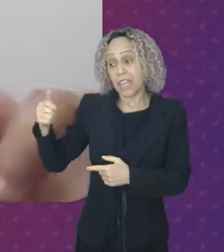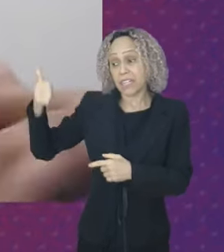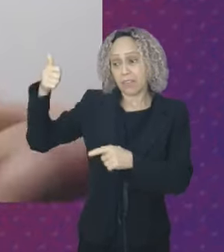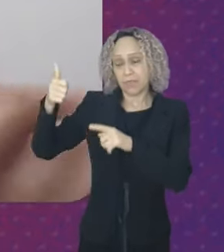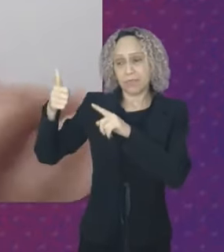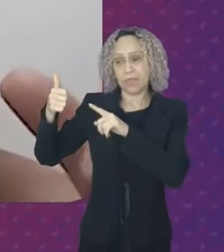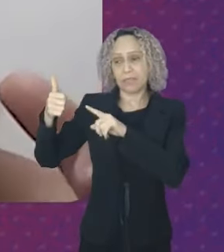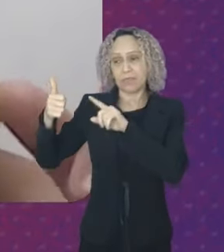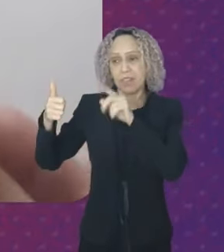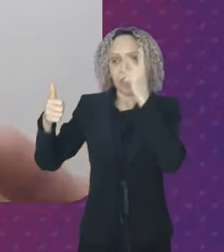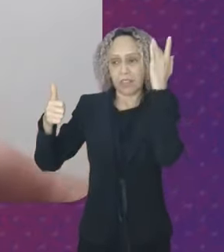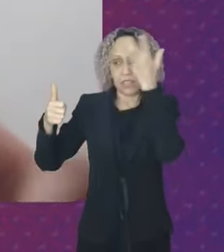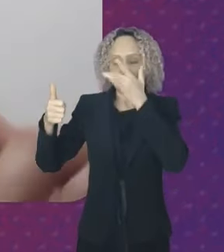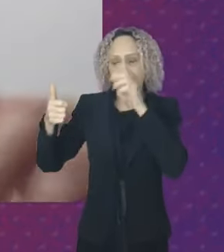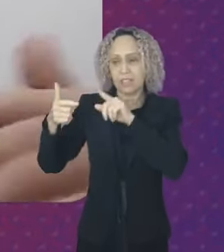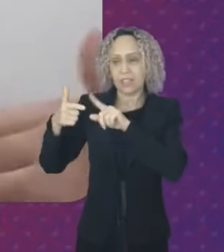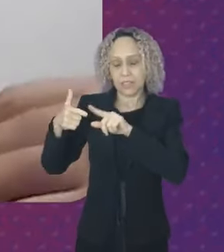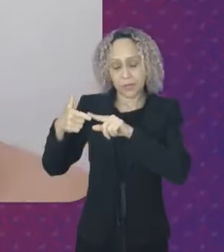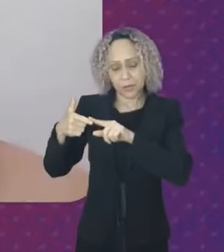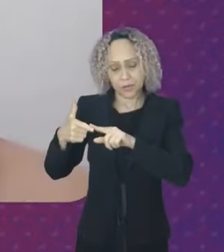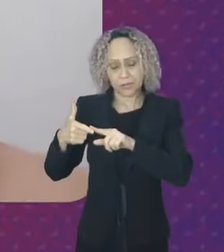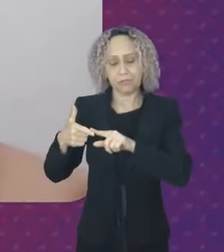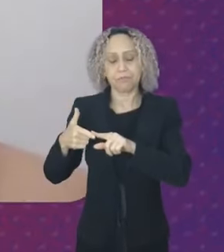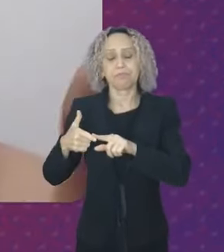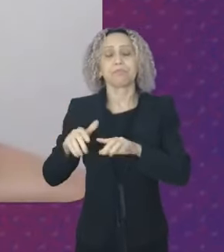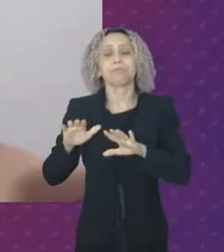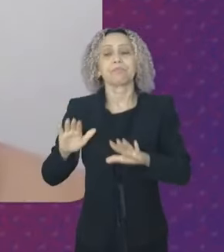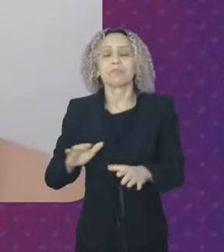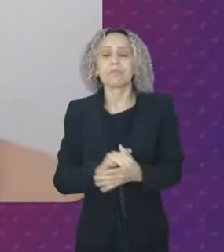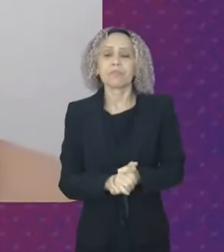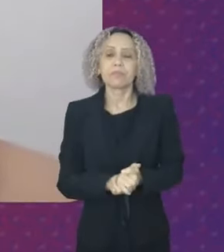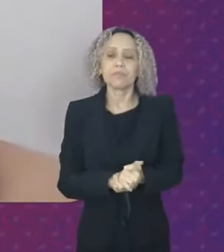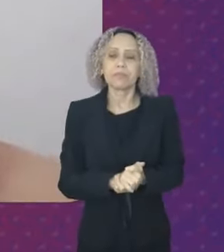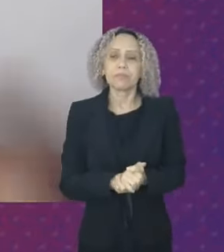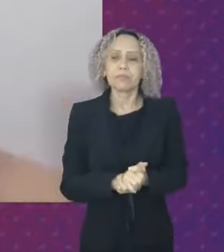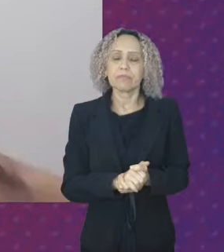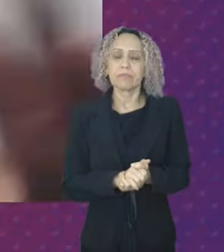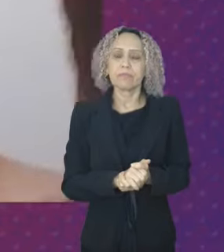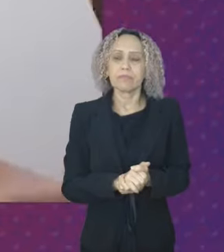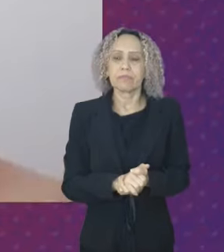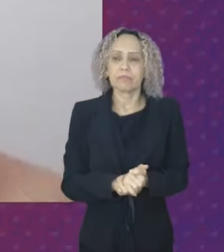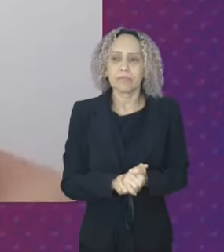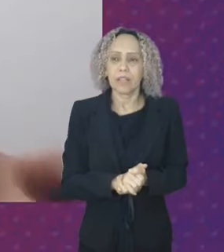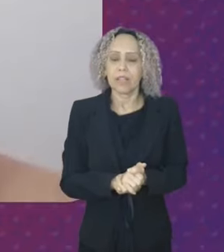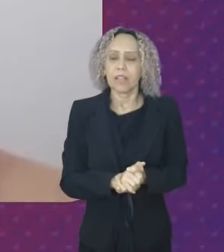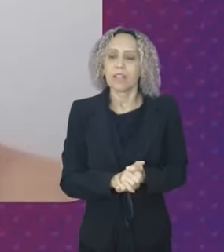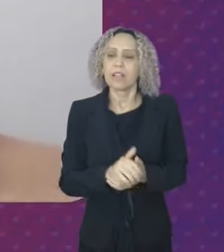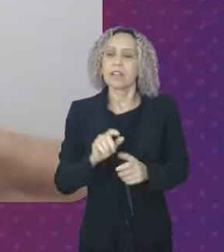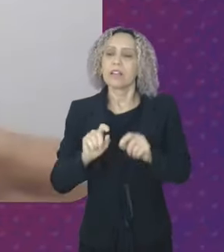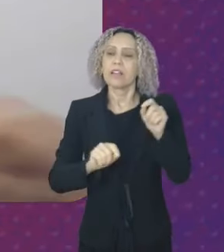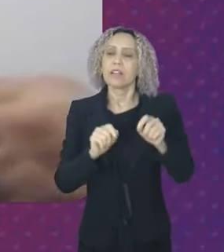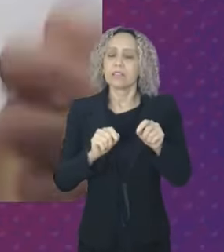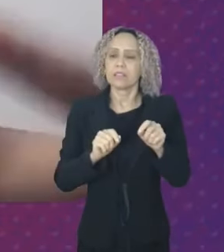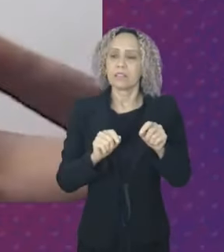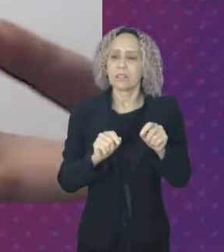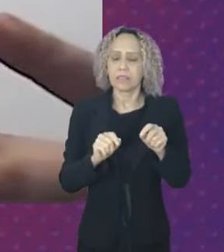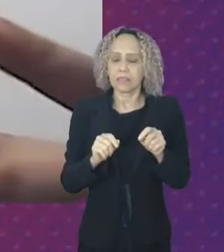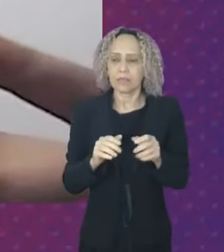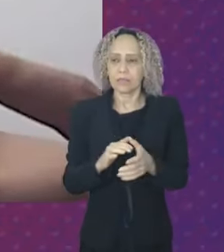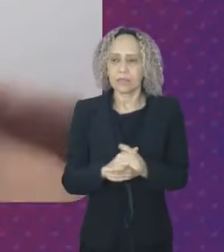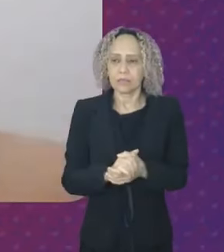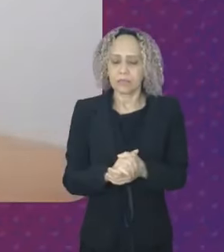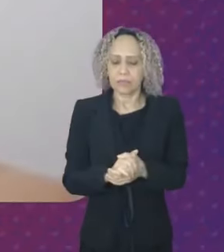campanha eleitoral, que são básicas mesmo, ela é indicada para aqueles candidatos que são